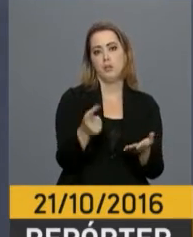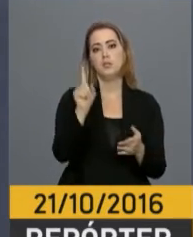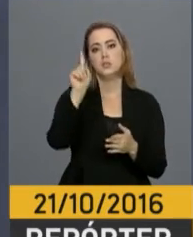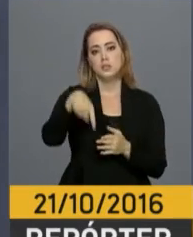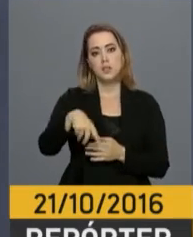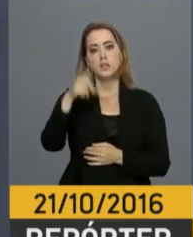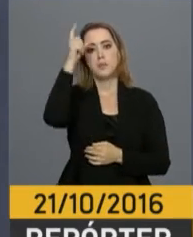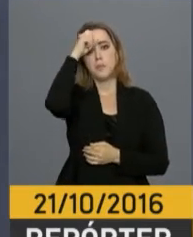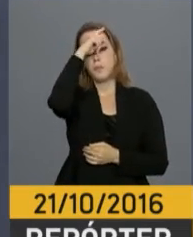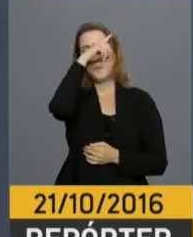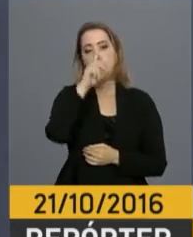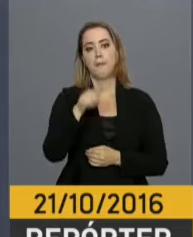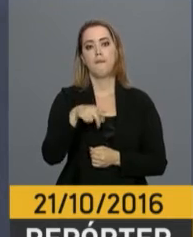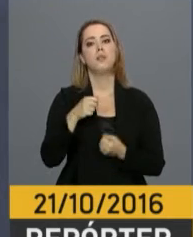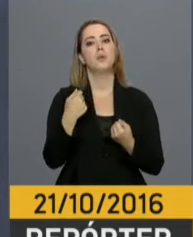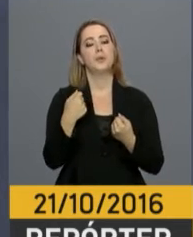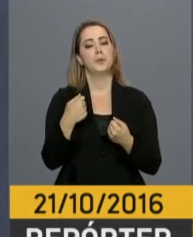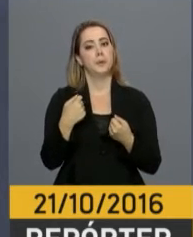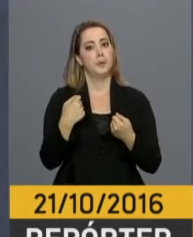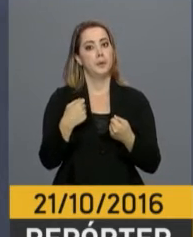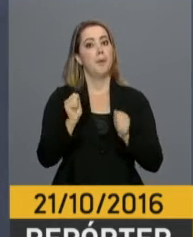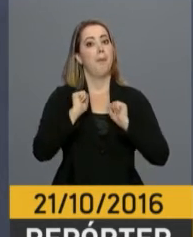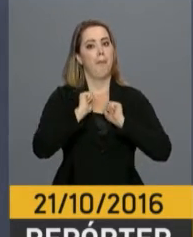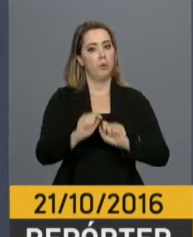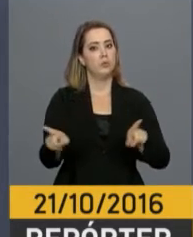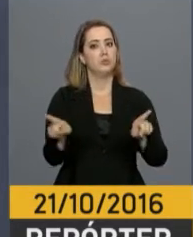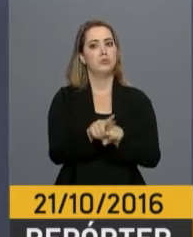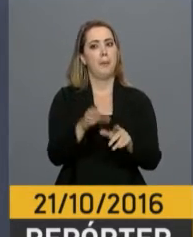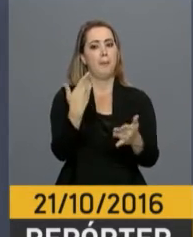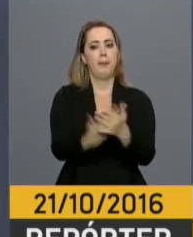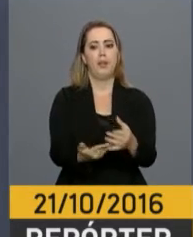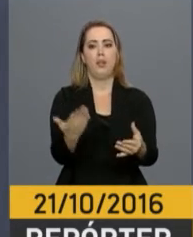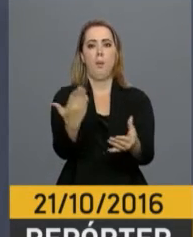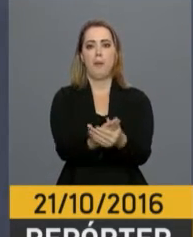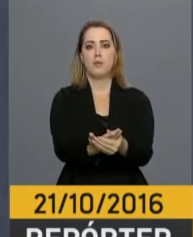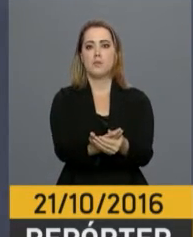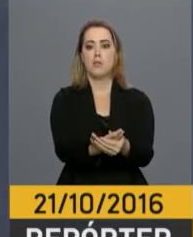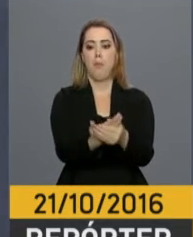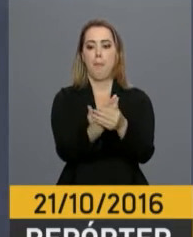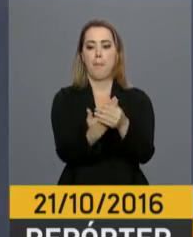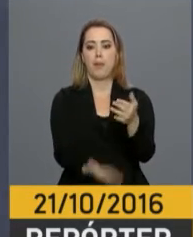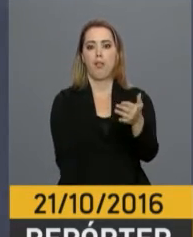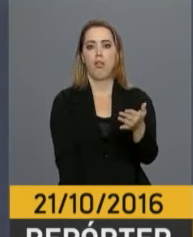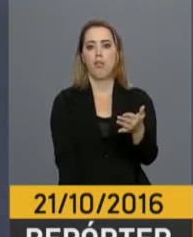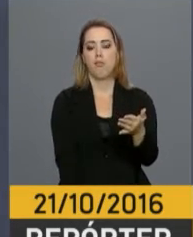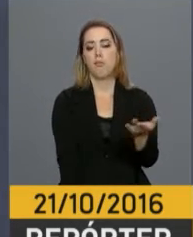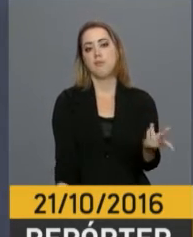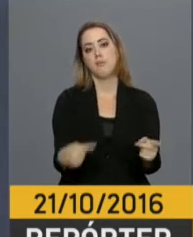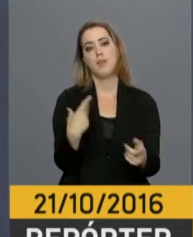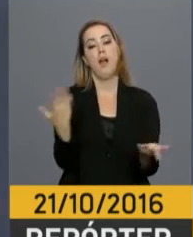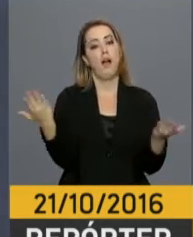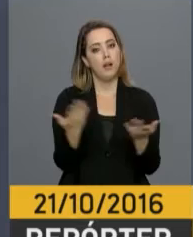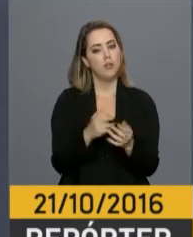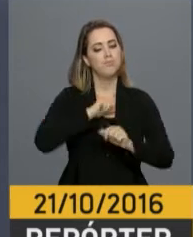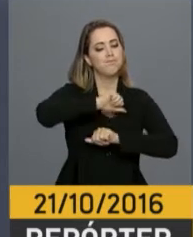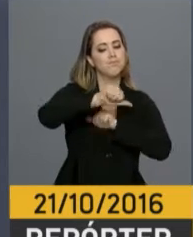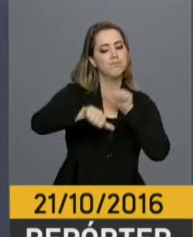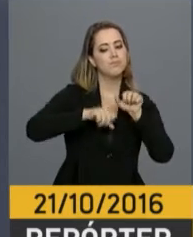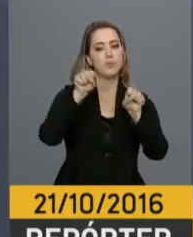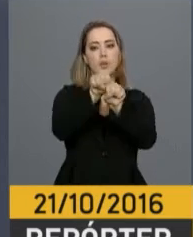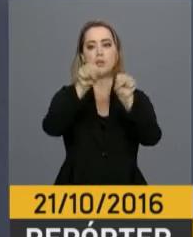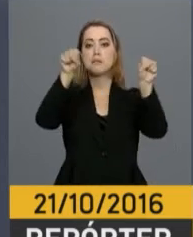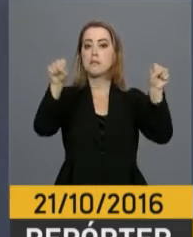Há possibilidade de se extraviar papel. A partir dessa instalação, nós vamos ter, então,